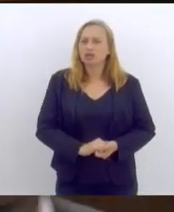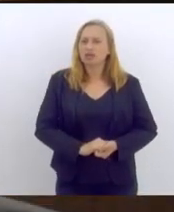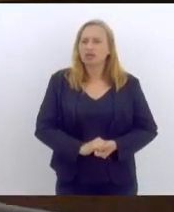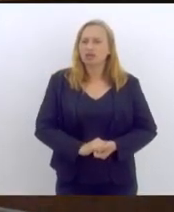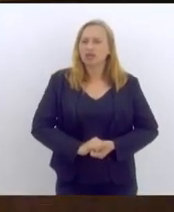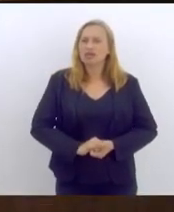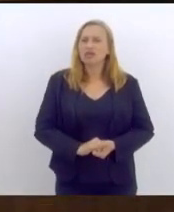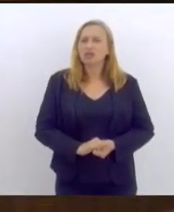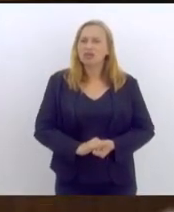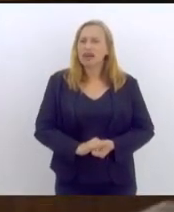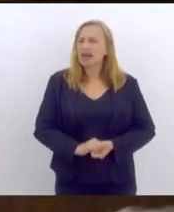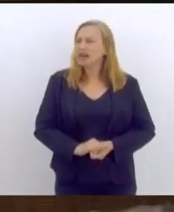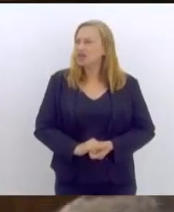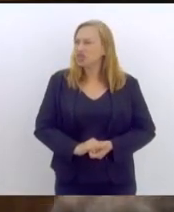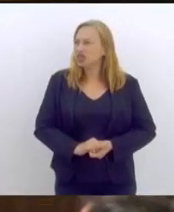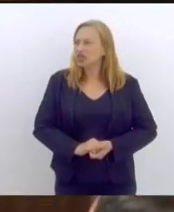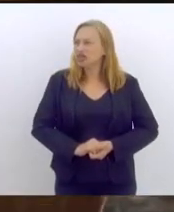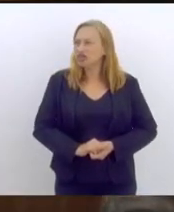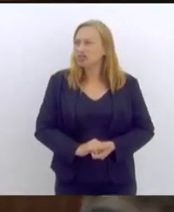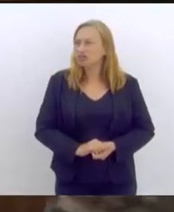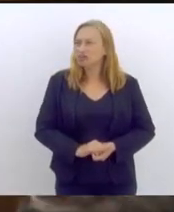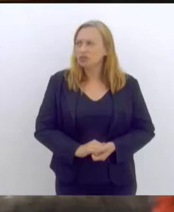Correia acabou de falar,